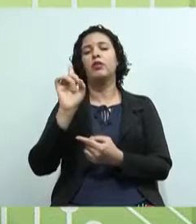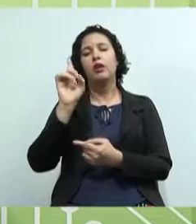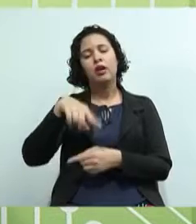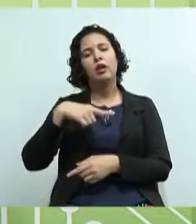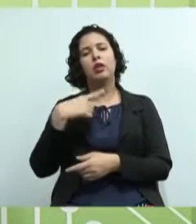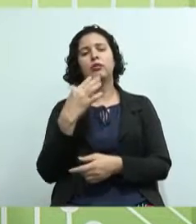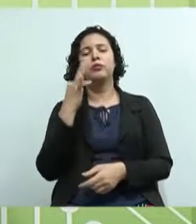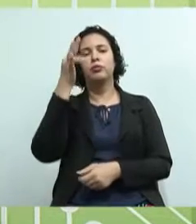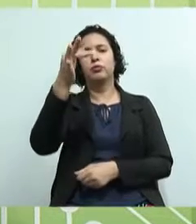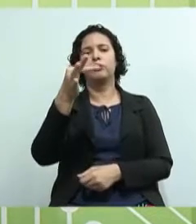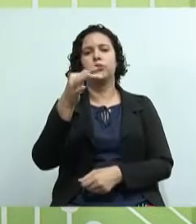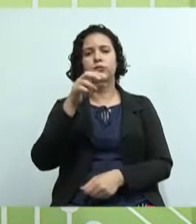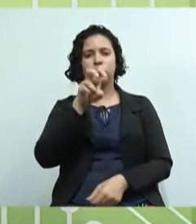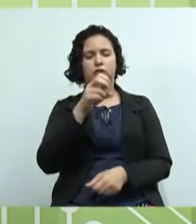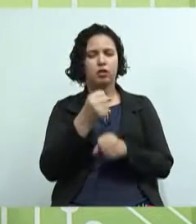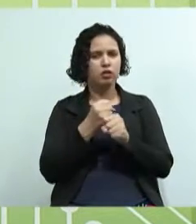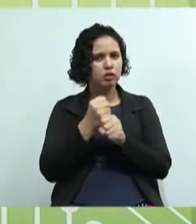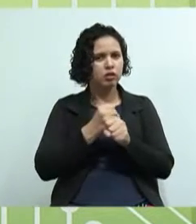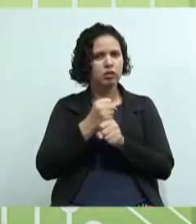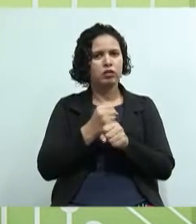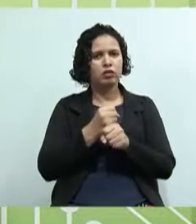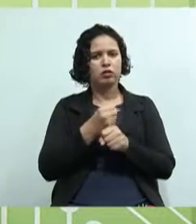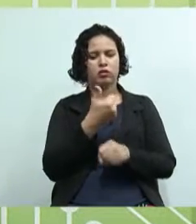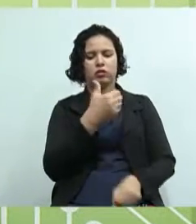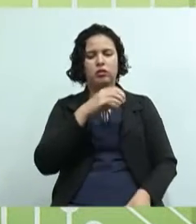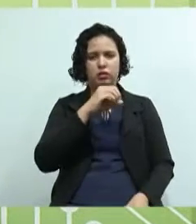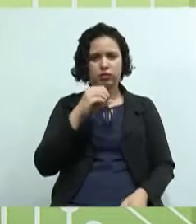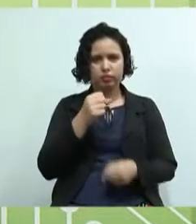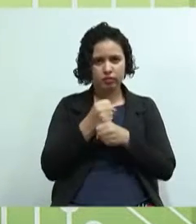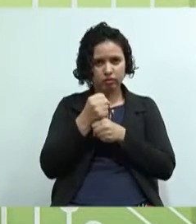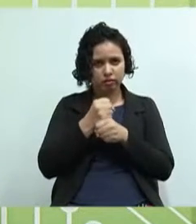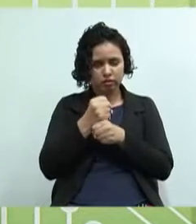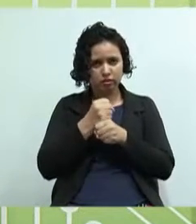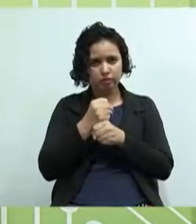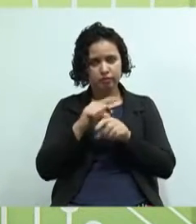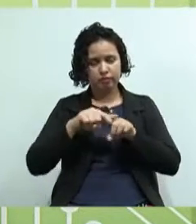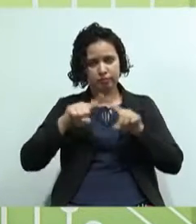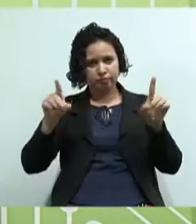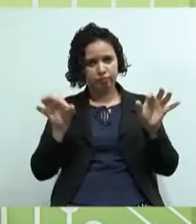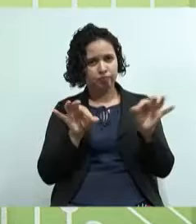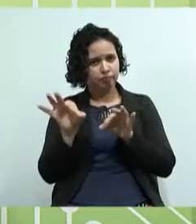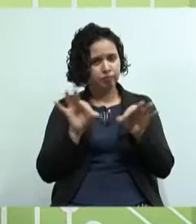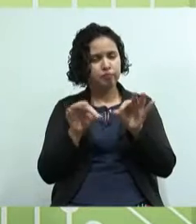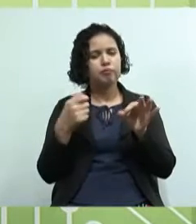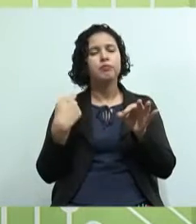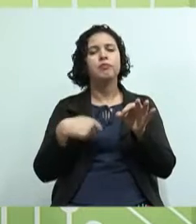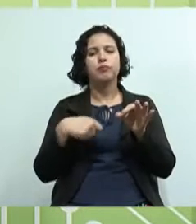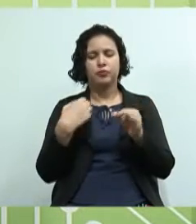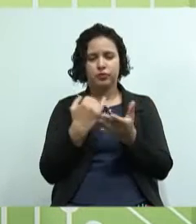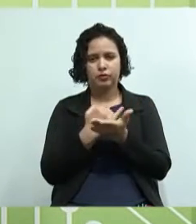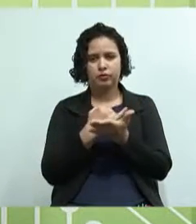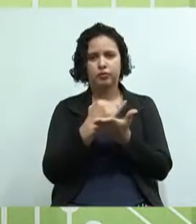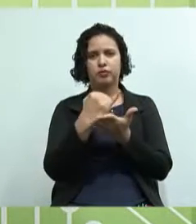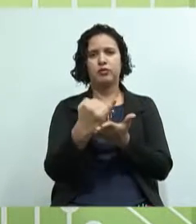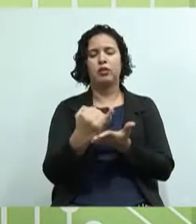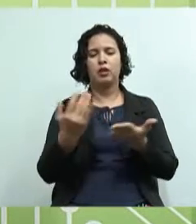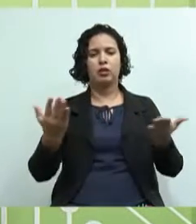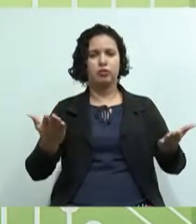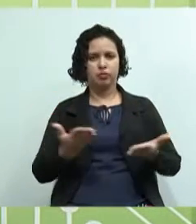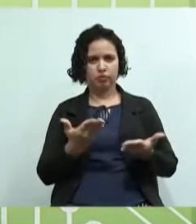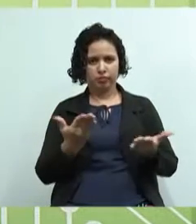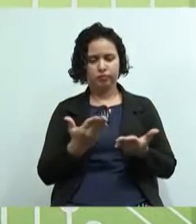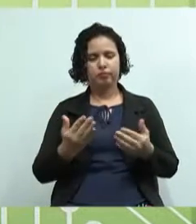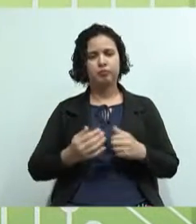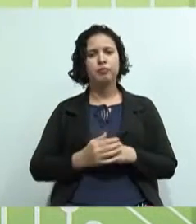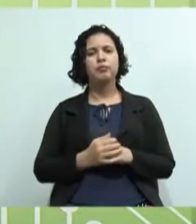anos, é daqui a 10 anos, e isso quem vai decidir é você, mas o planejamento precisa ser iniciado a partir de agora, e é